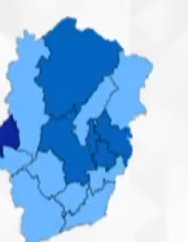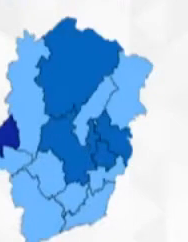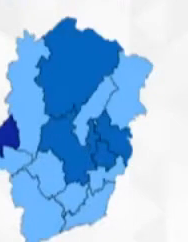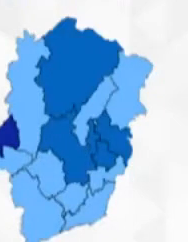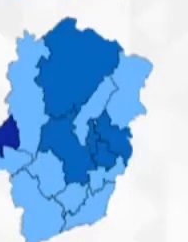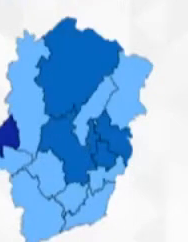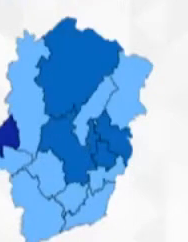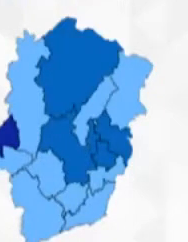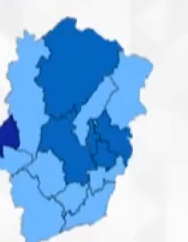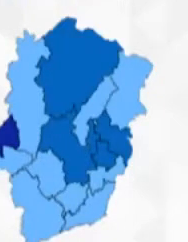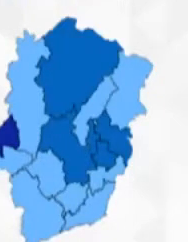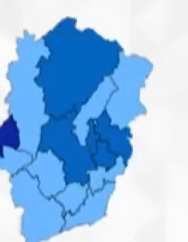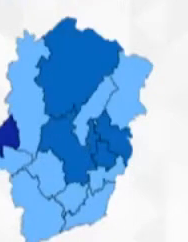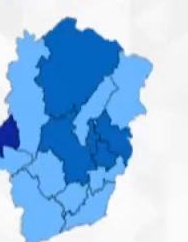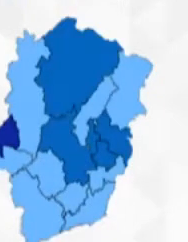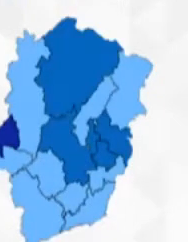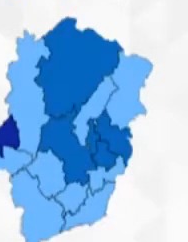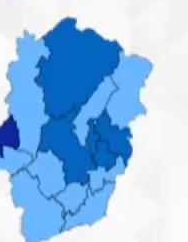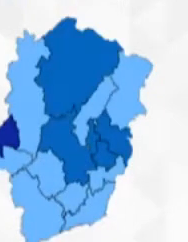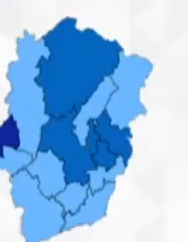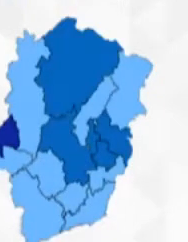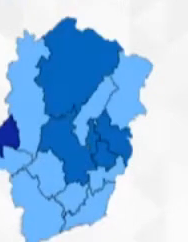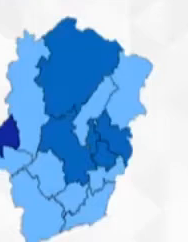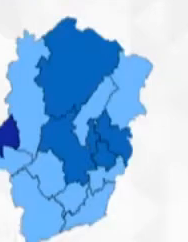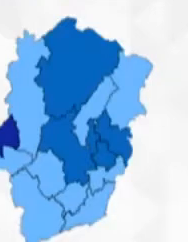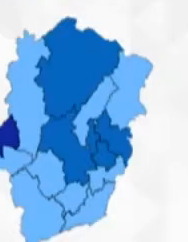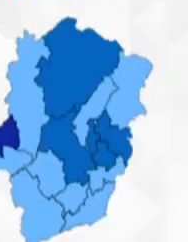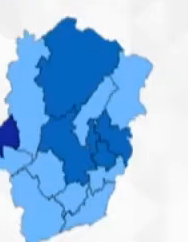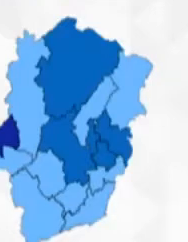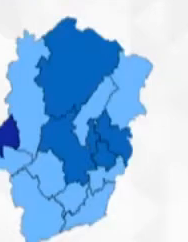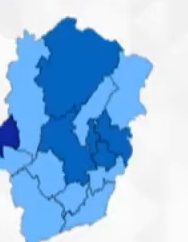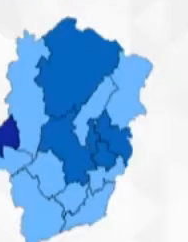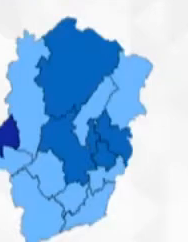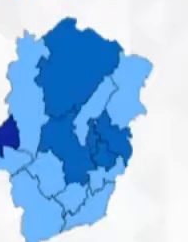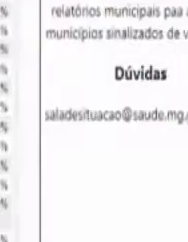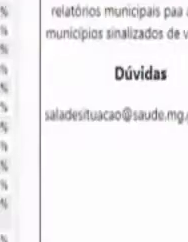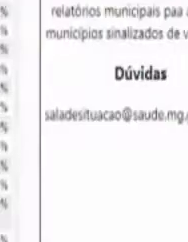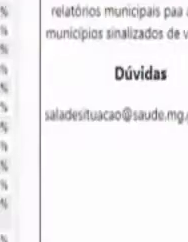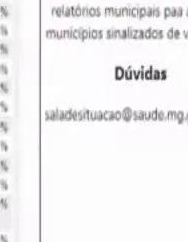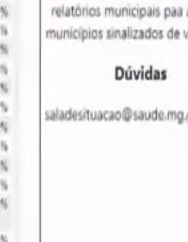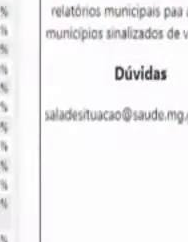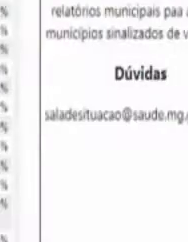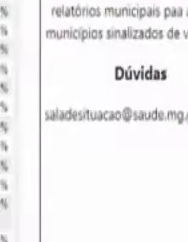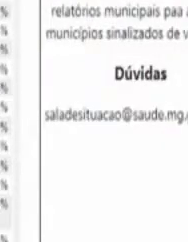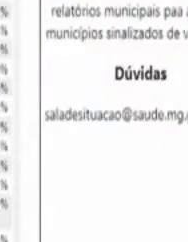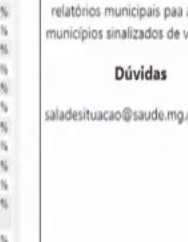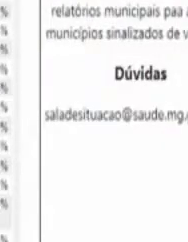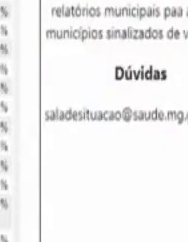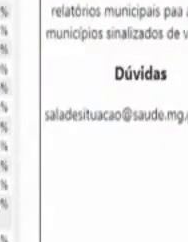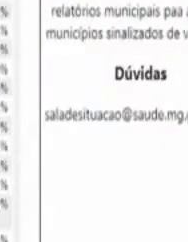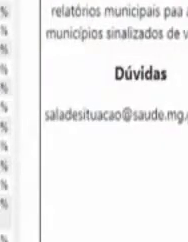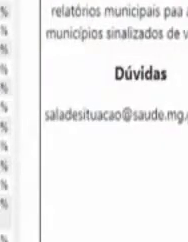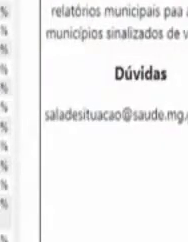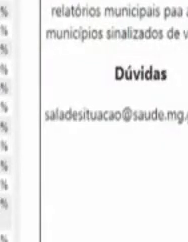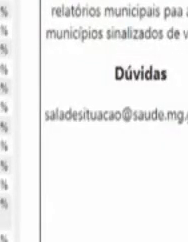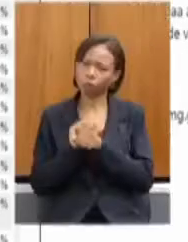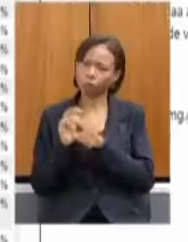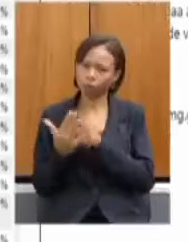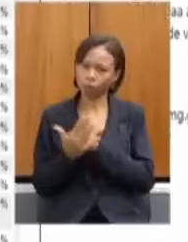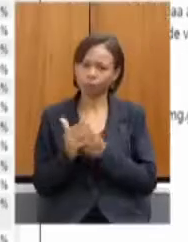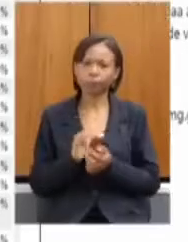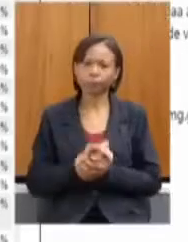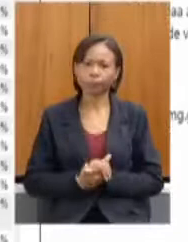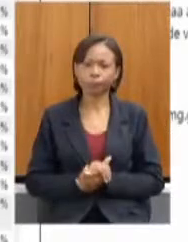ocupado sendo 1265 ocupado com suspeita de convite pode passar o diariamente